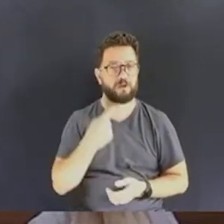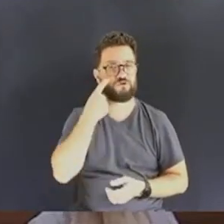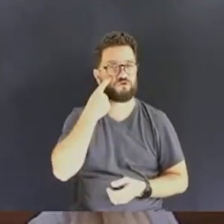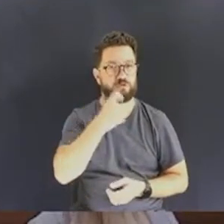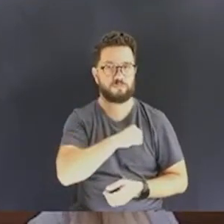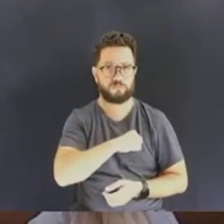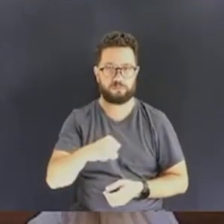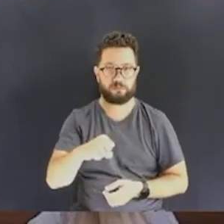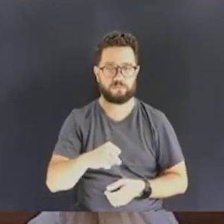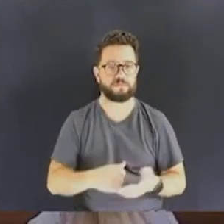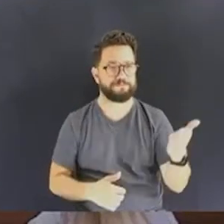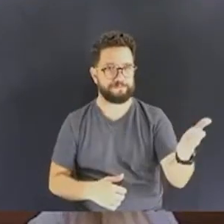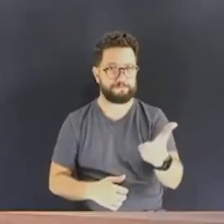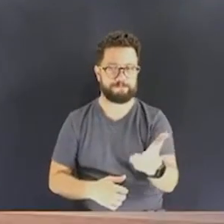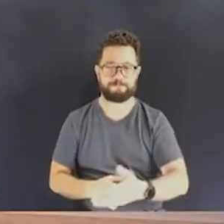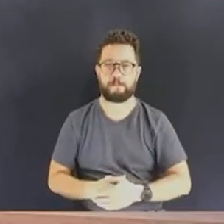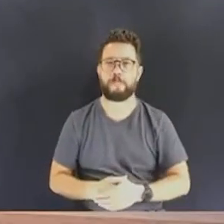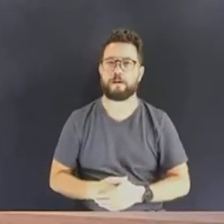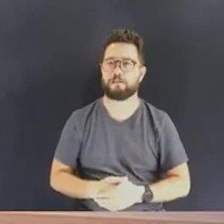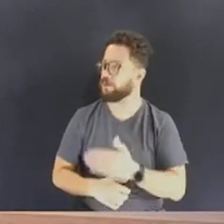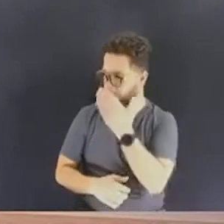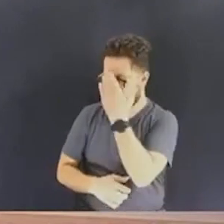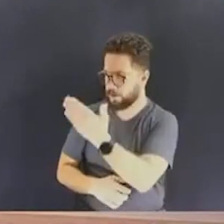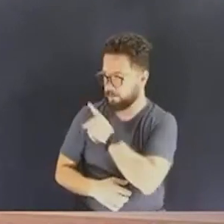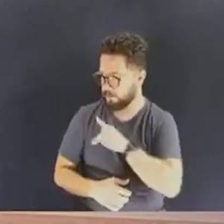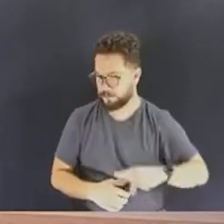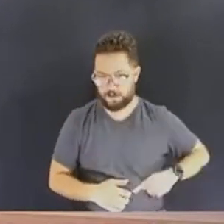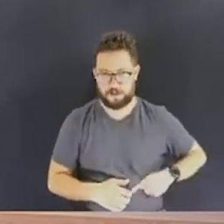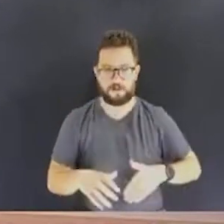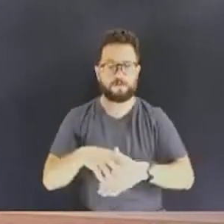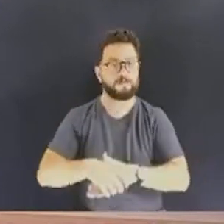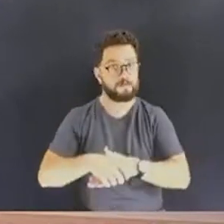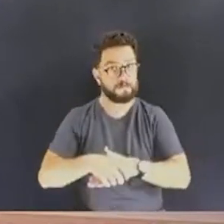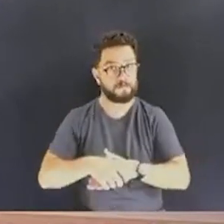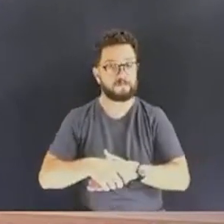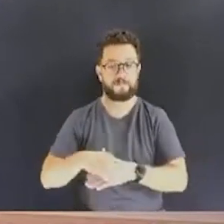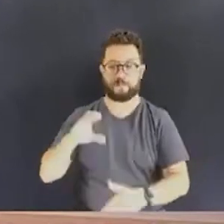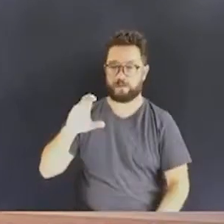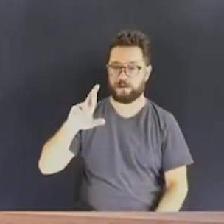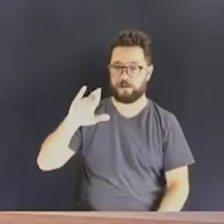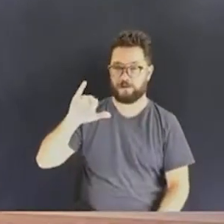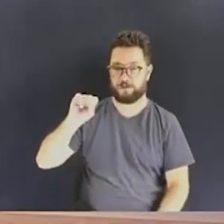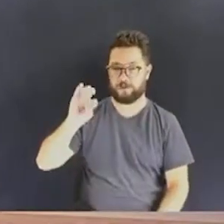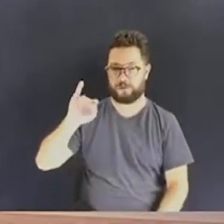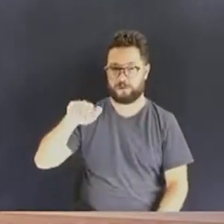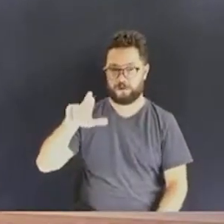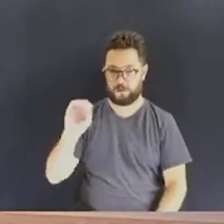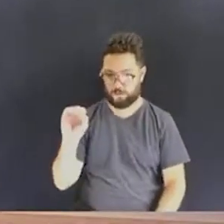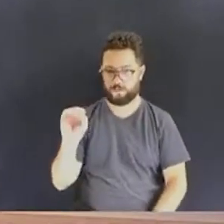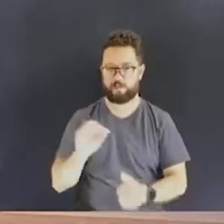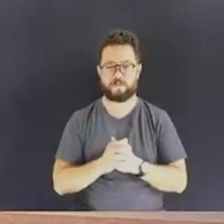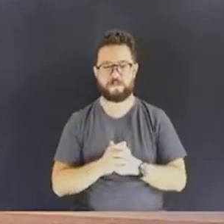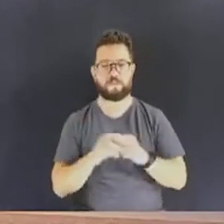Bom, rapidamente, então, gostaria de cumprimentar o senhor Cristiano, também a senhora Daniela e toda a equipe. Eu queria saber sobre a política de